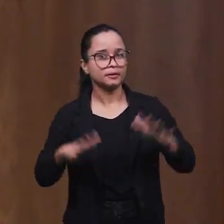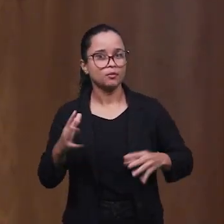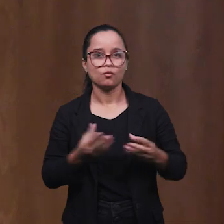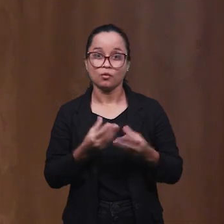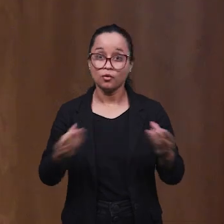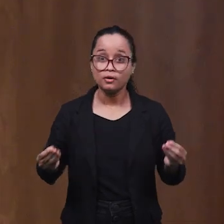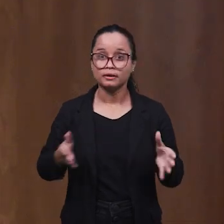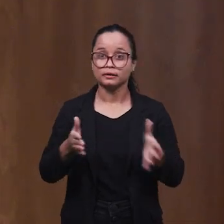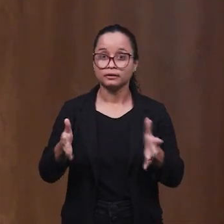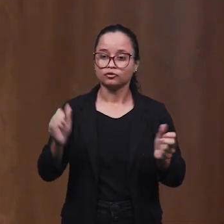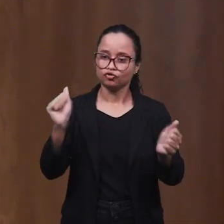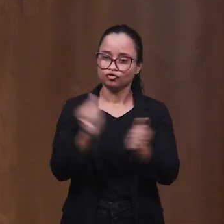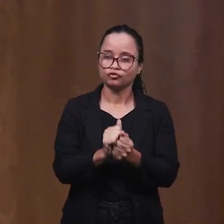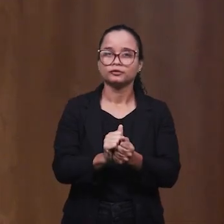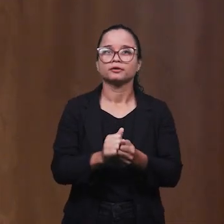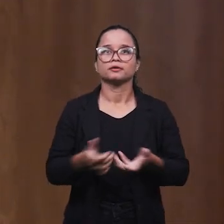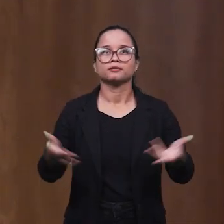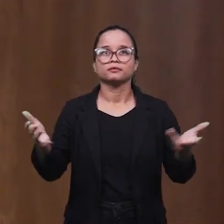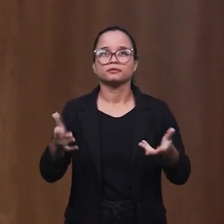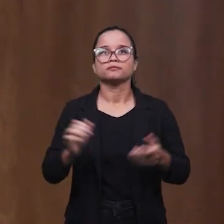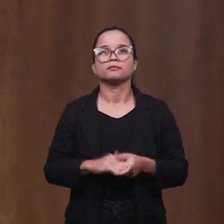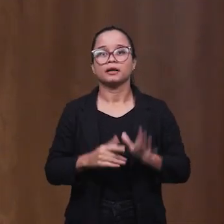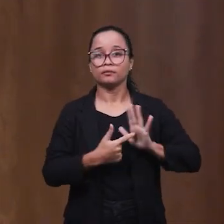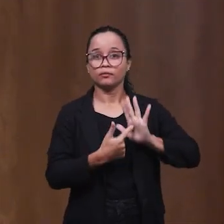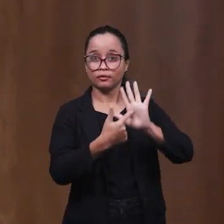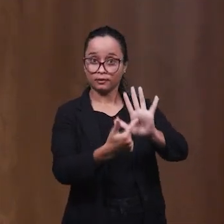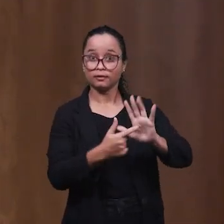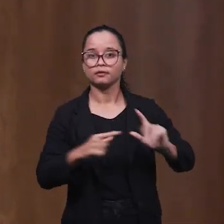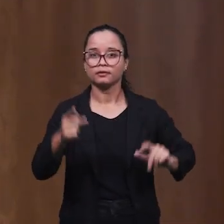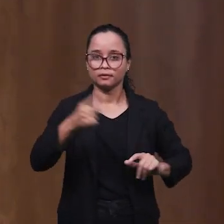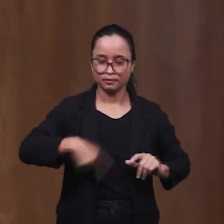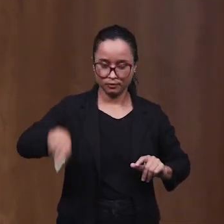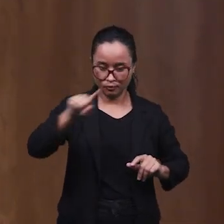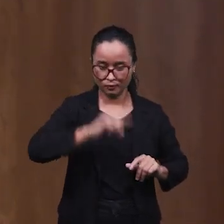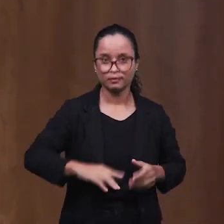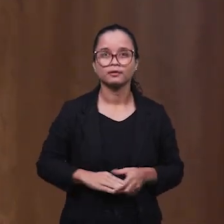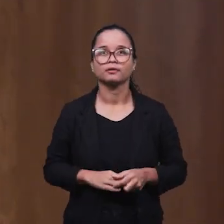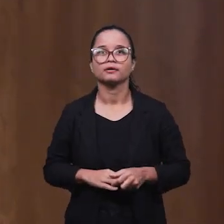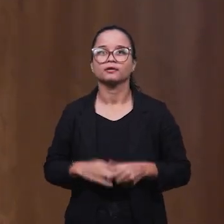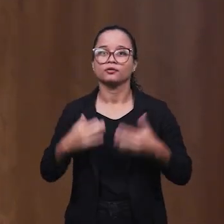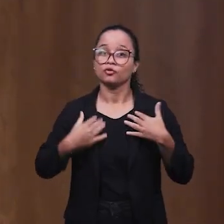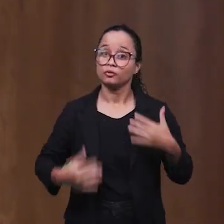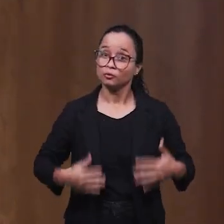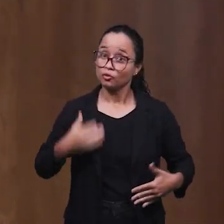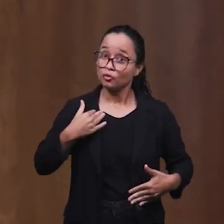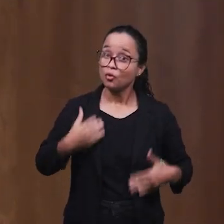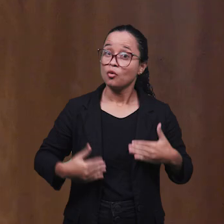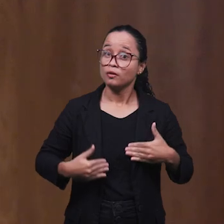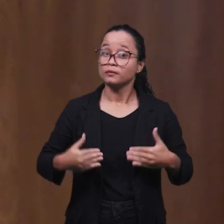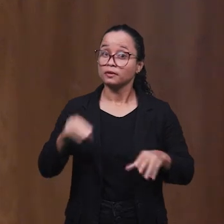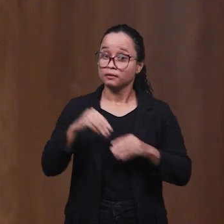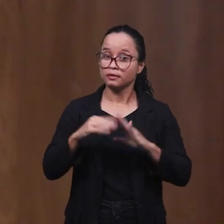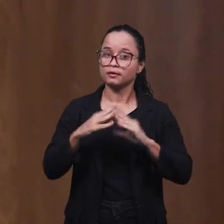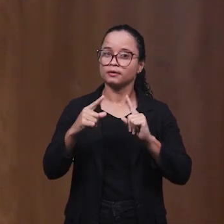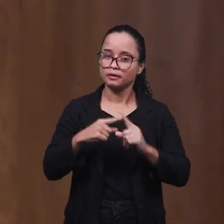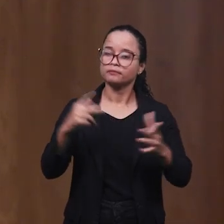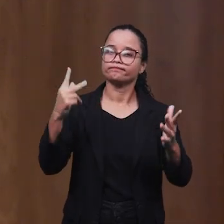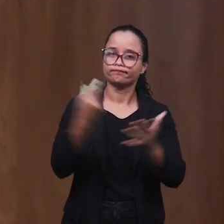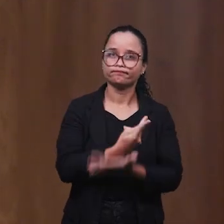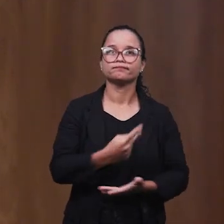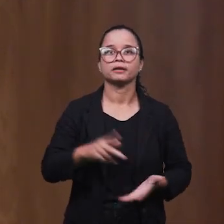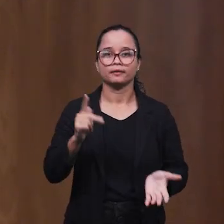estarem ali juntos, para demonstrar aquilo que nós somos, que nós somos corpo, e na igreja é o que ocorre,